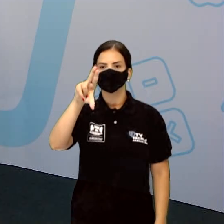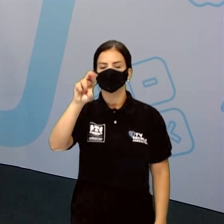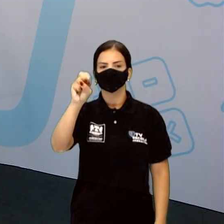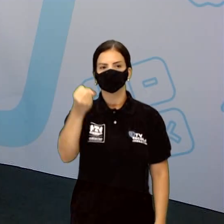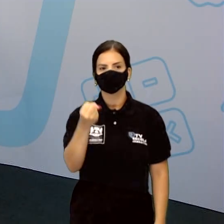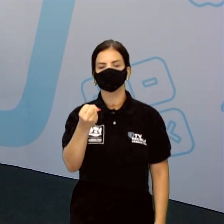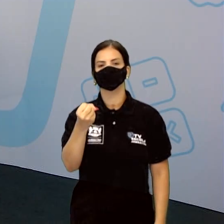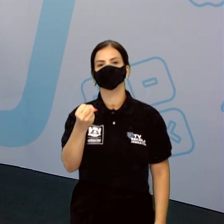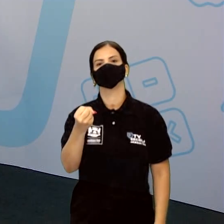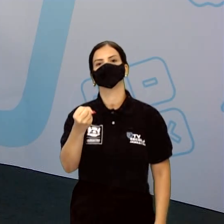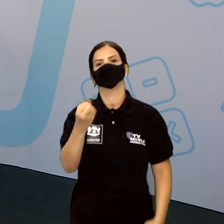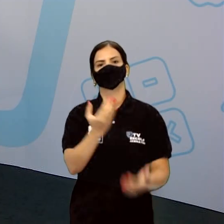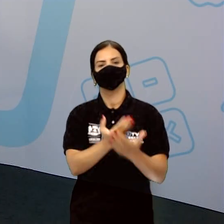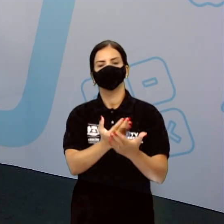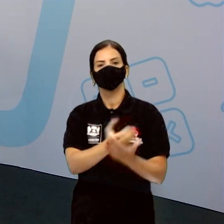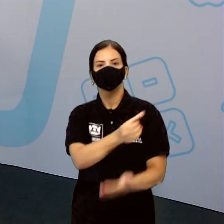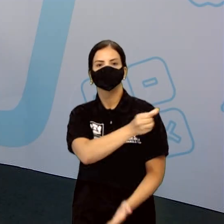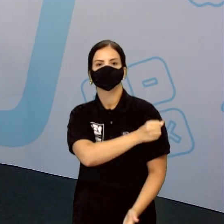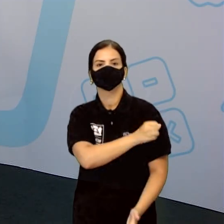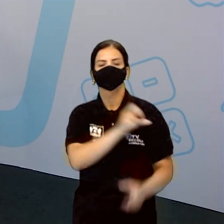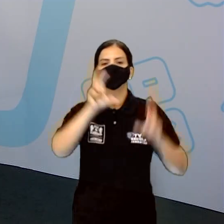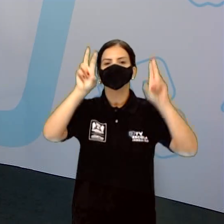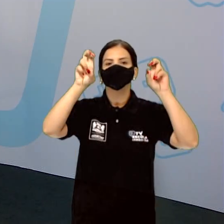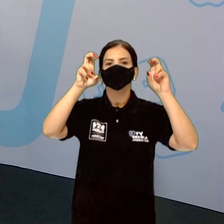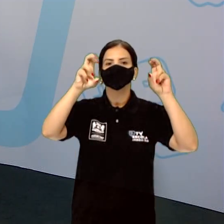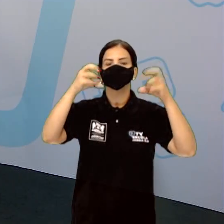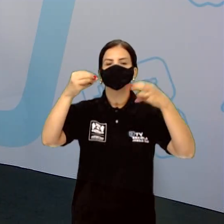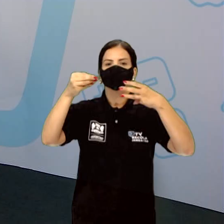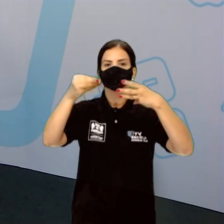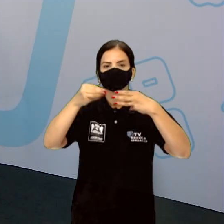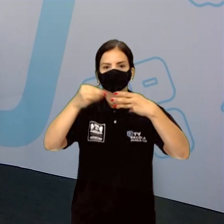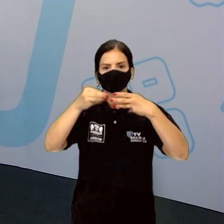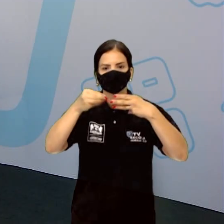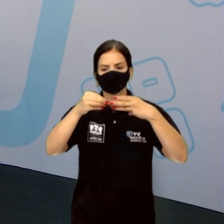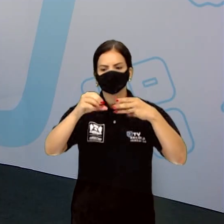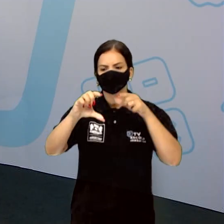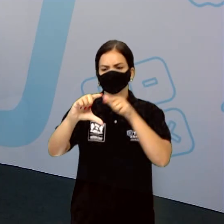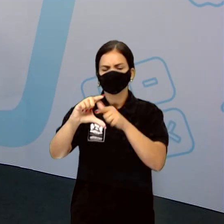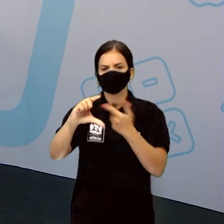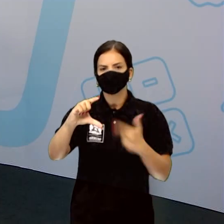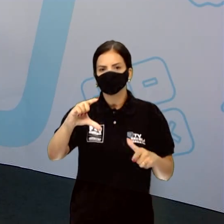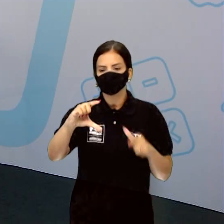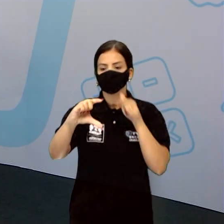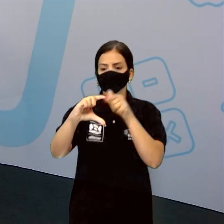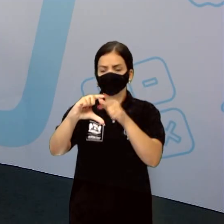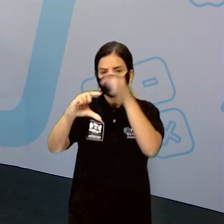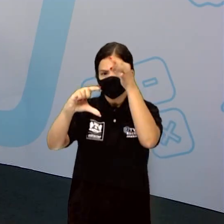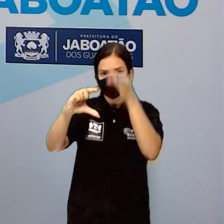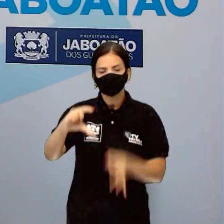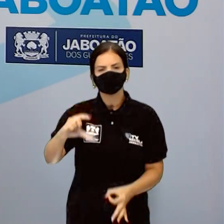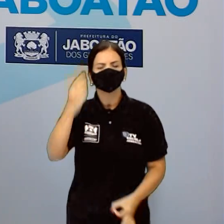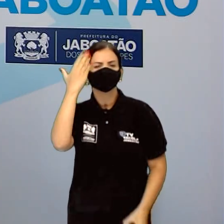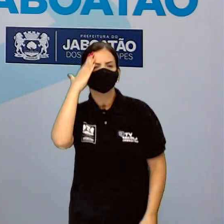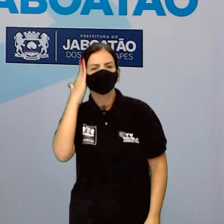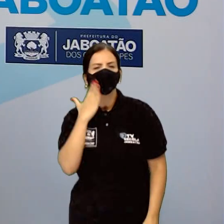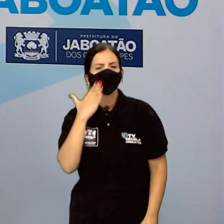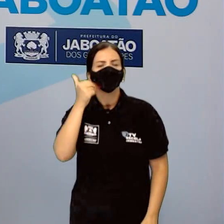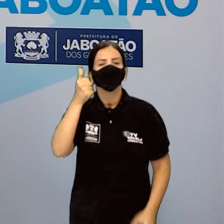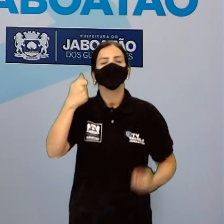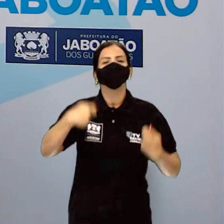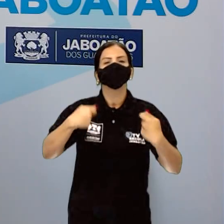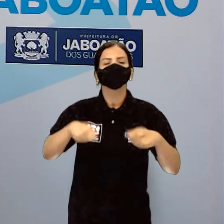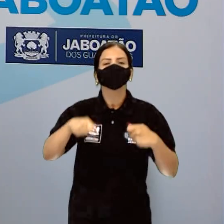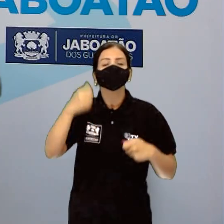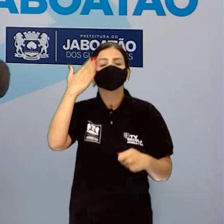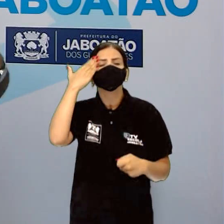anos. Nós vamos falar sobre células procariontes e eucariontes. Para que a gente entenda sobre isso, a gente